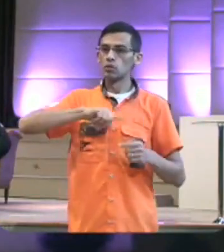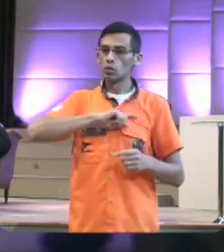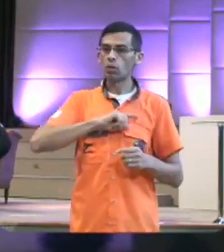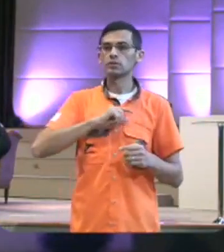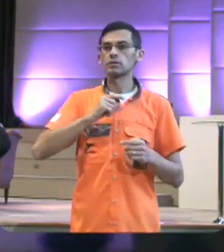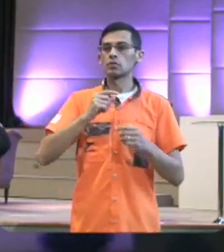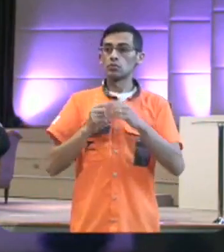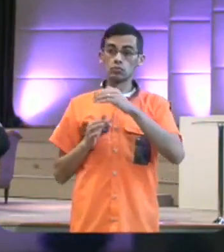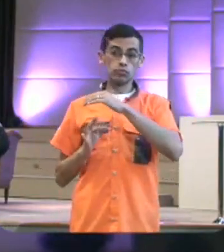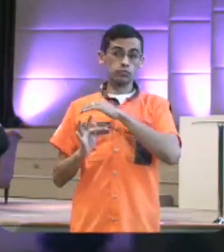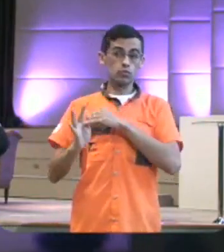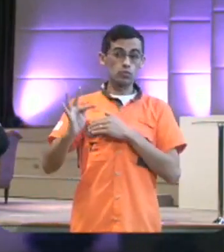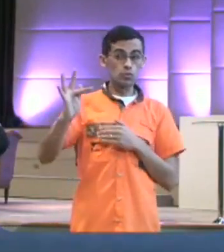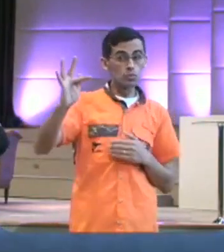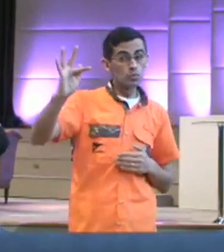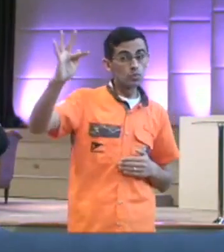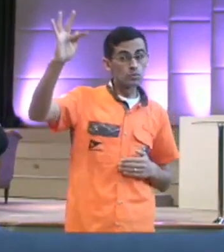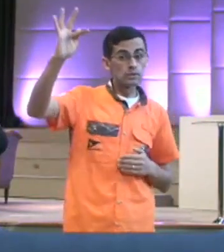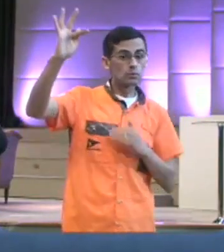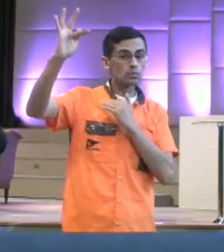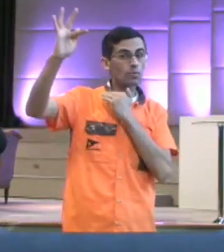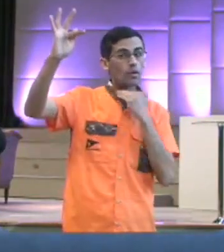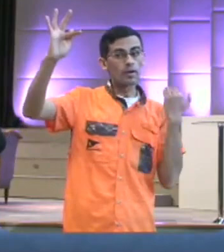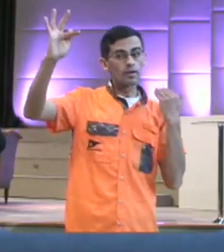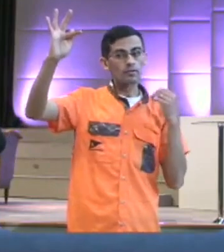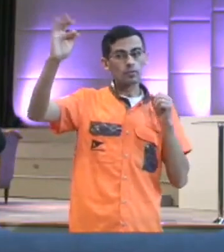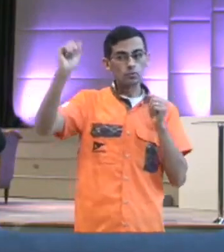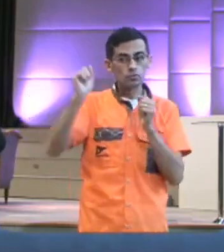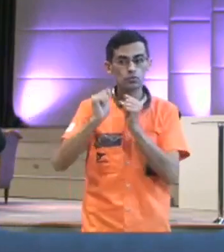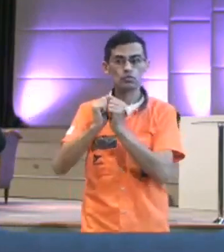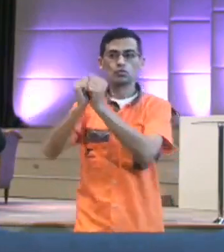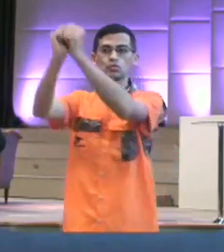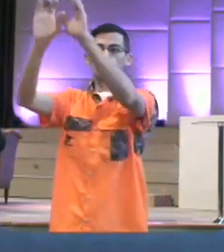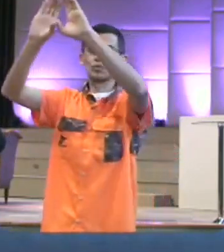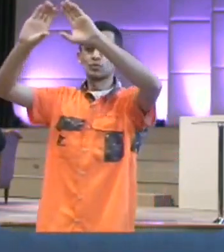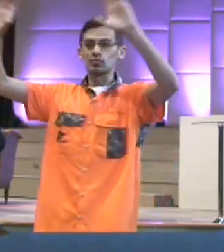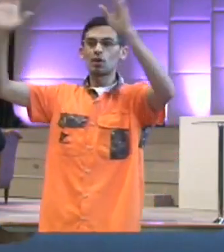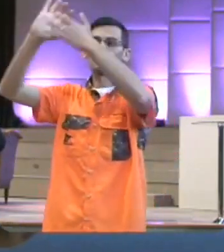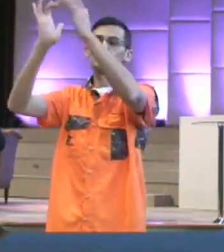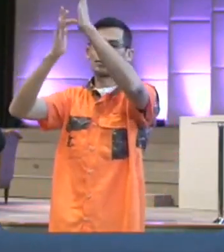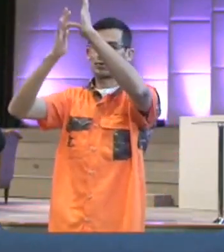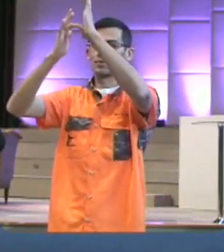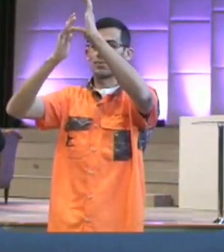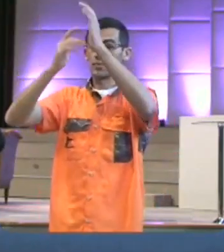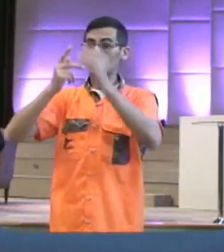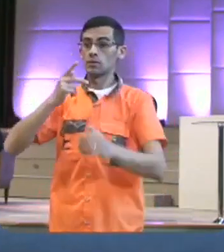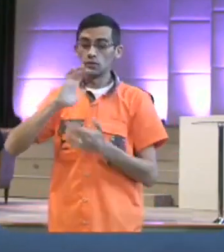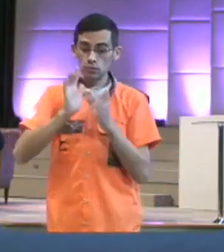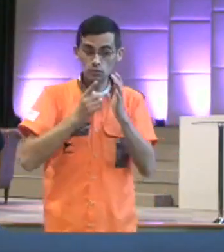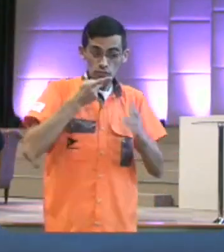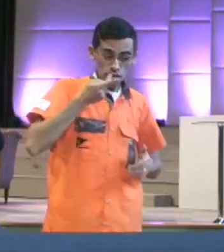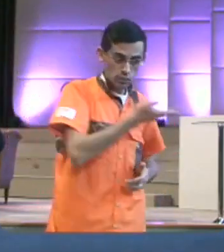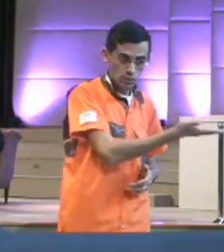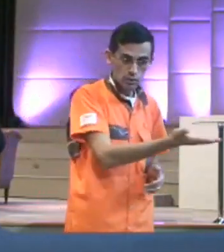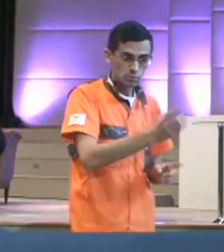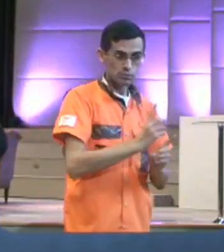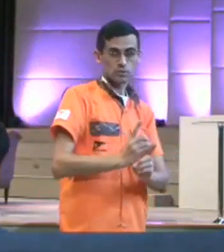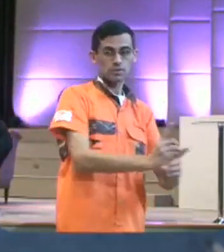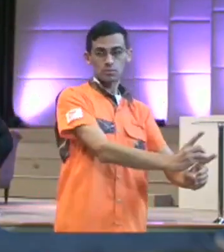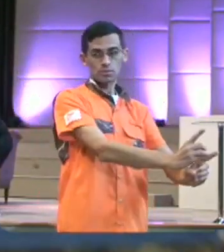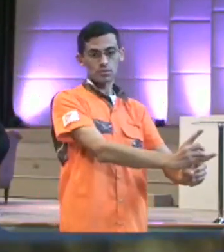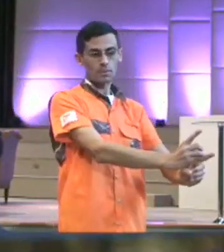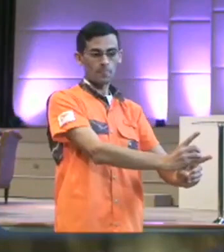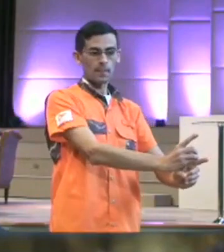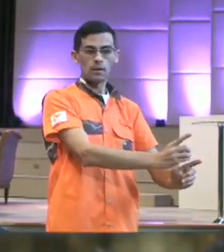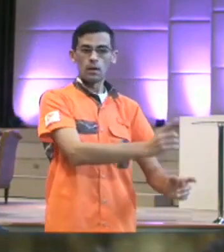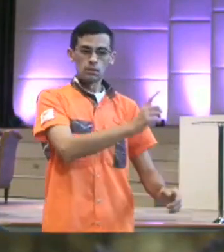para tudo na vida, inclusive para a morte. E é disso que Jesus estava falando. Aqueles discípulos